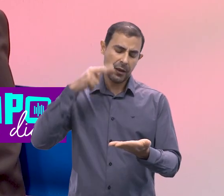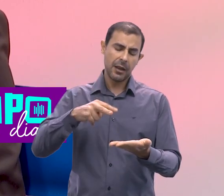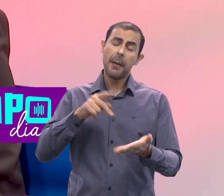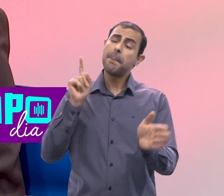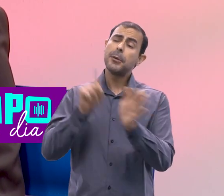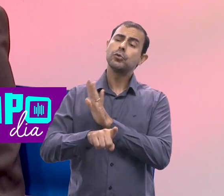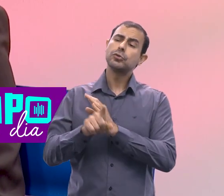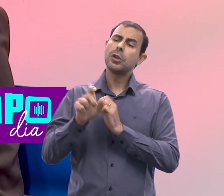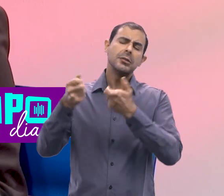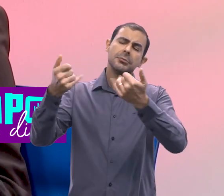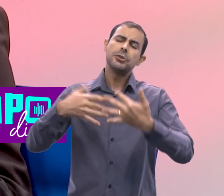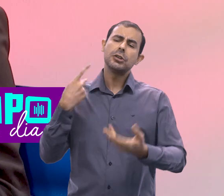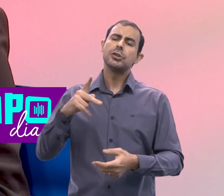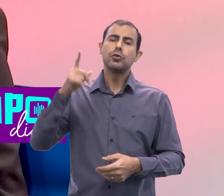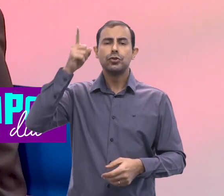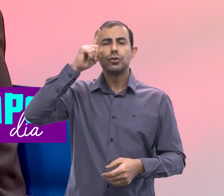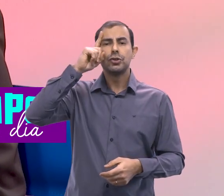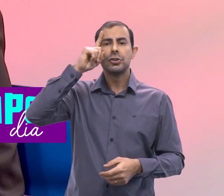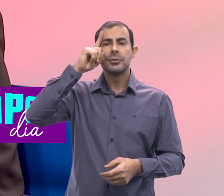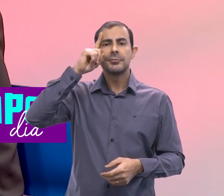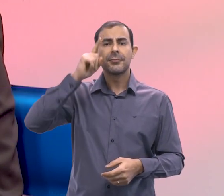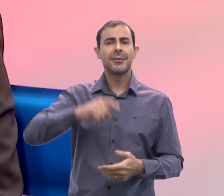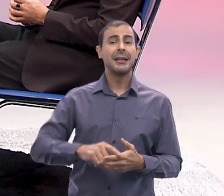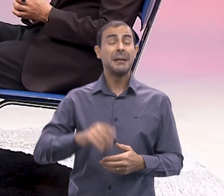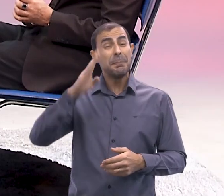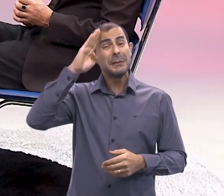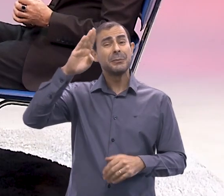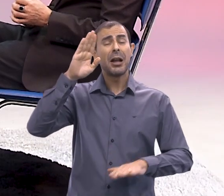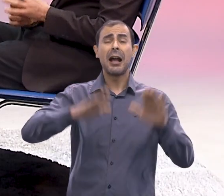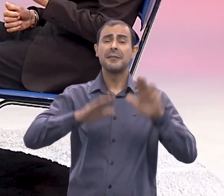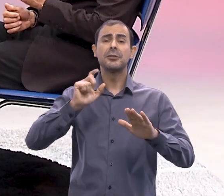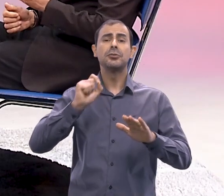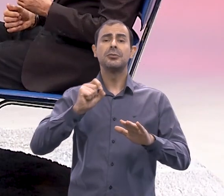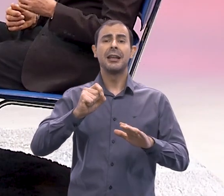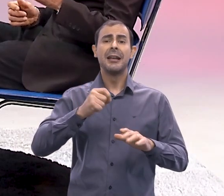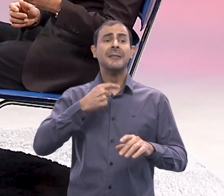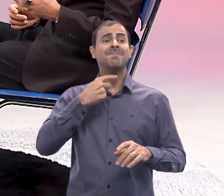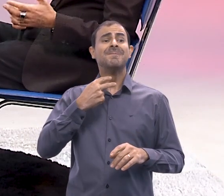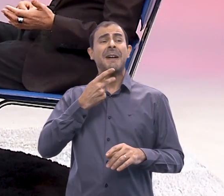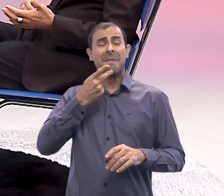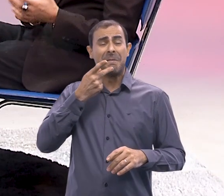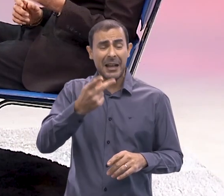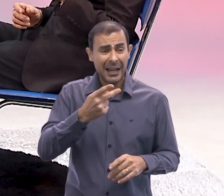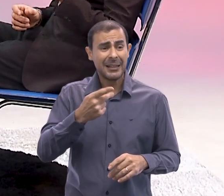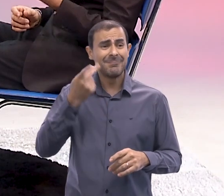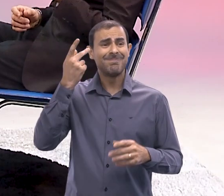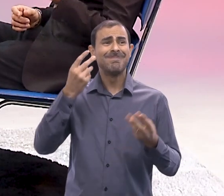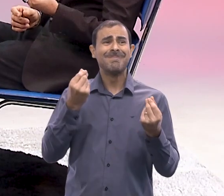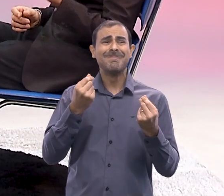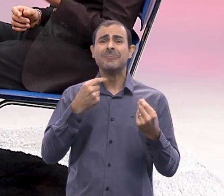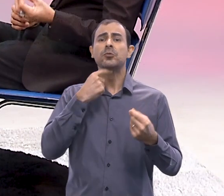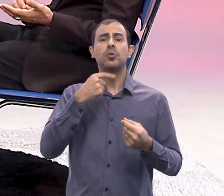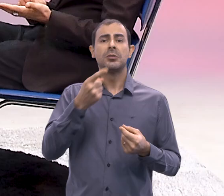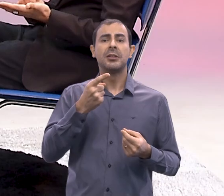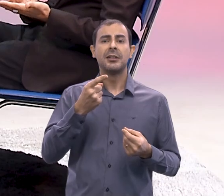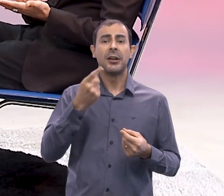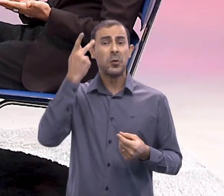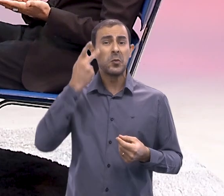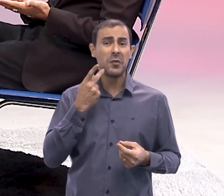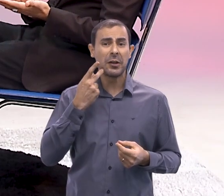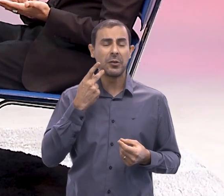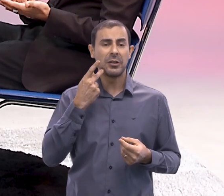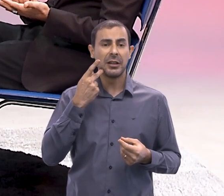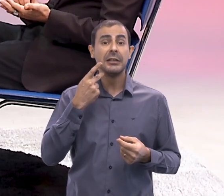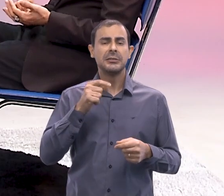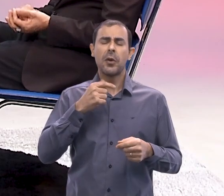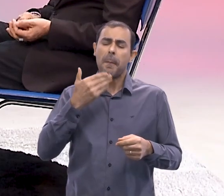foi o dia. E principalmente, Daiane, às vezes a criança ou adolescente não tem coragem de falar, então peça para o pai, mãe responsável,